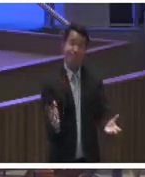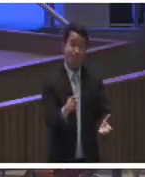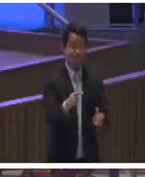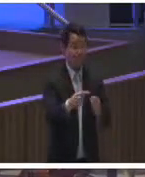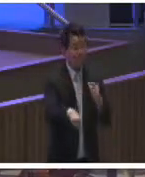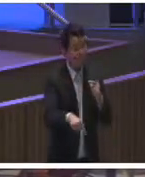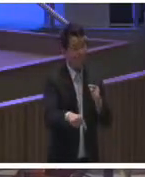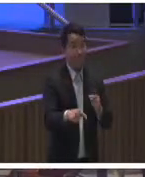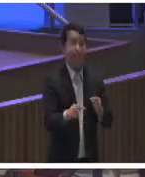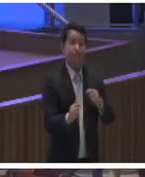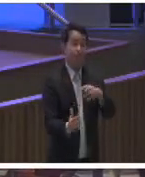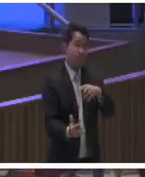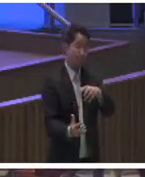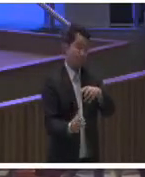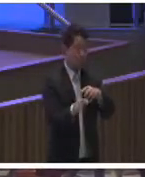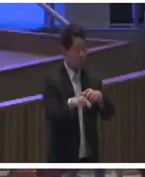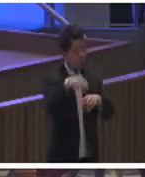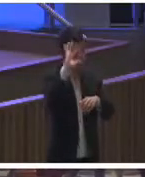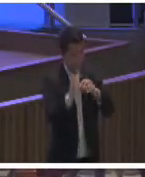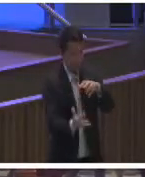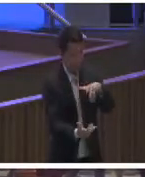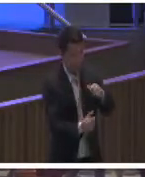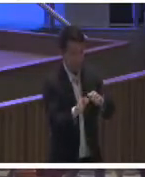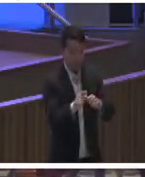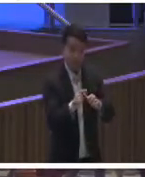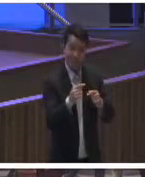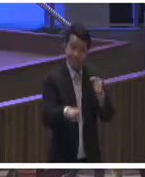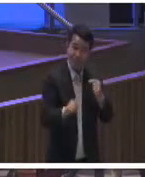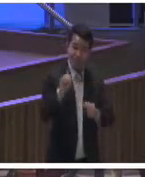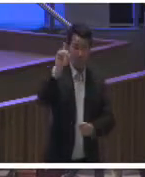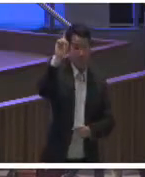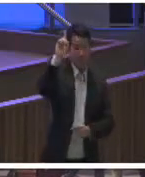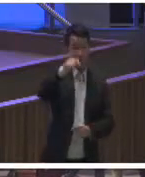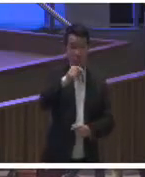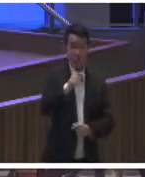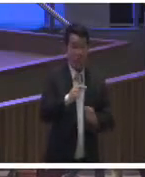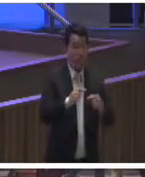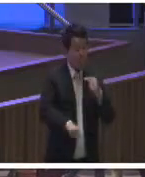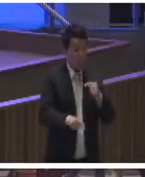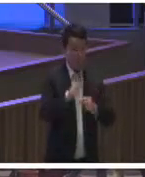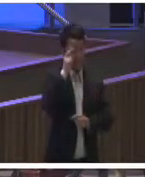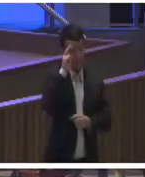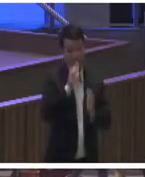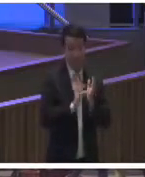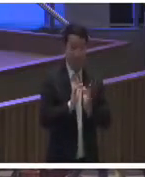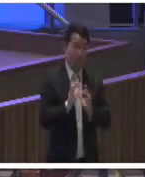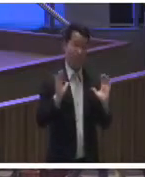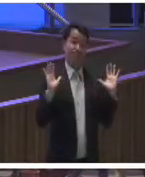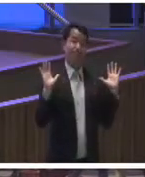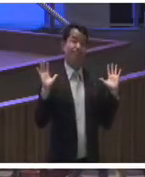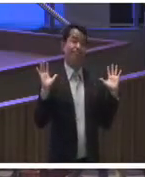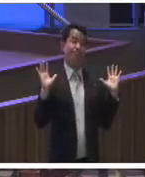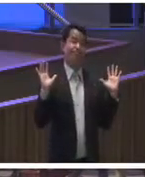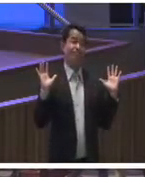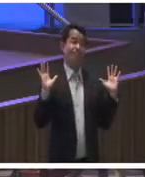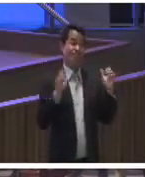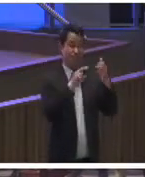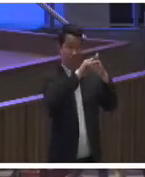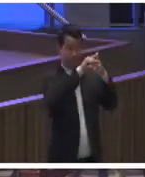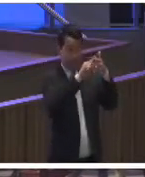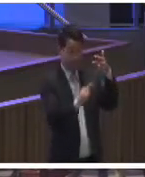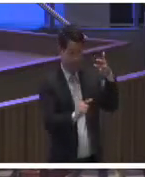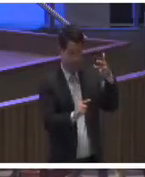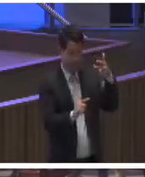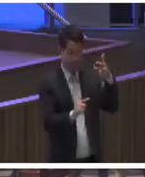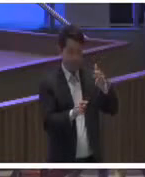vida não condiz com o nome do Evangelho e o nome do Senhor do Evangelho. E aí a gente toma uma